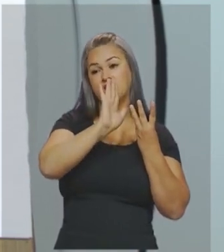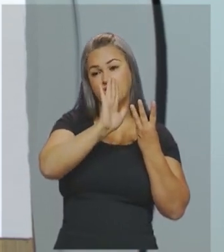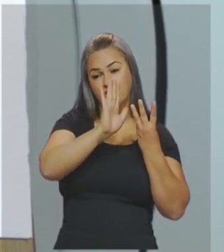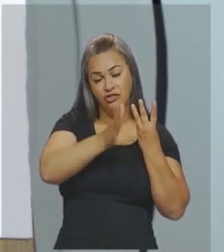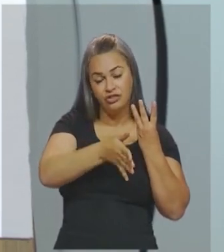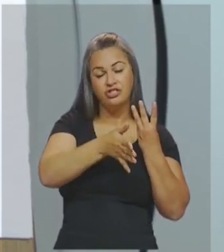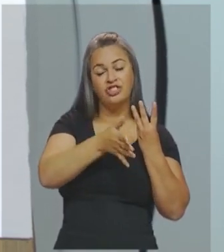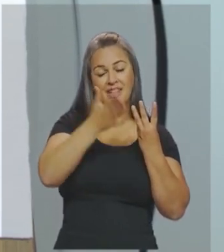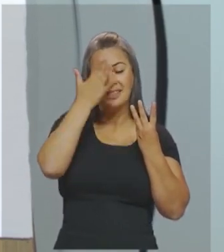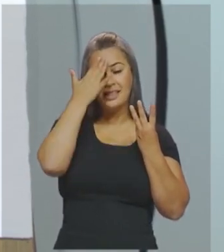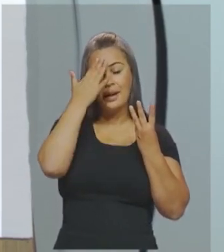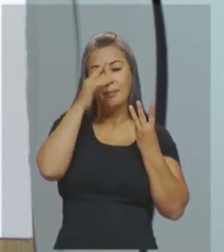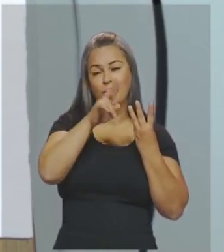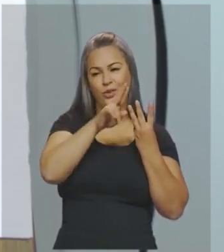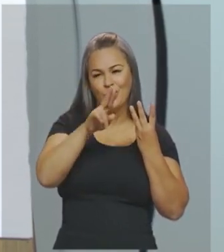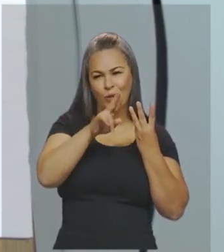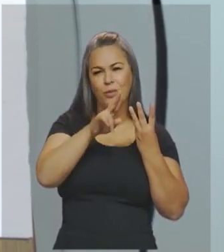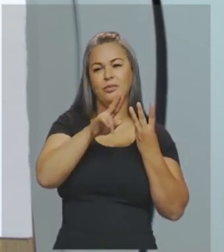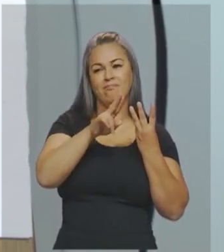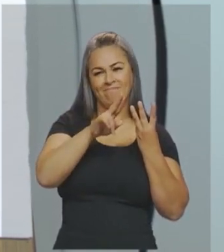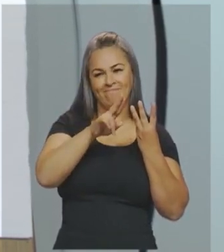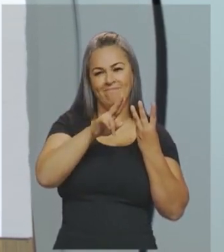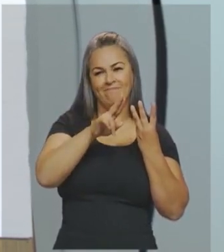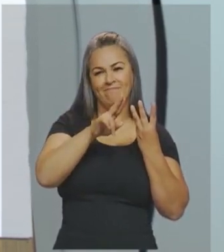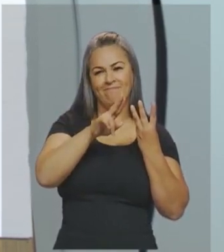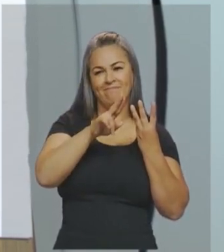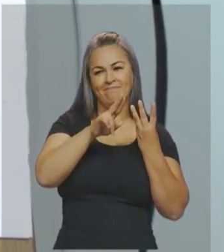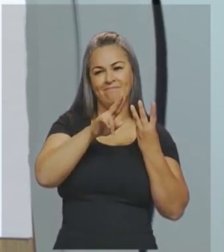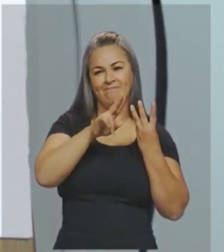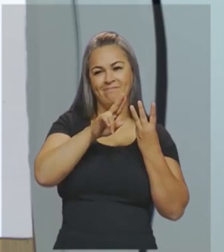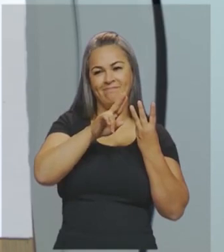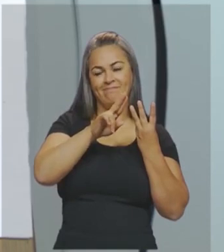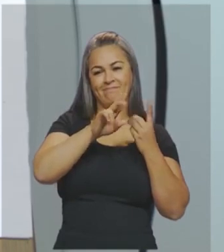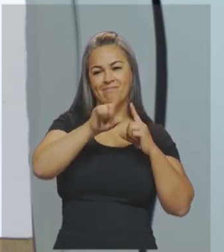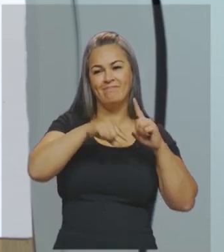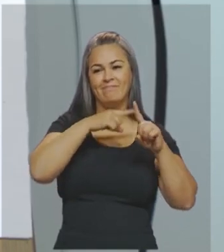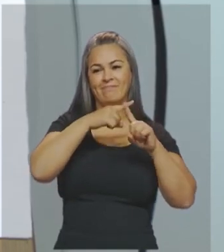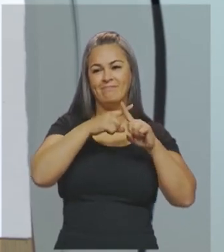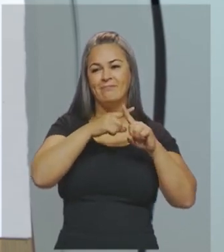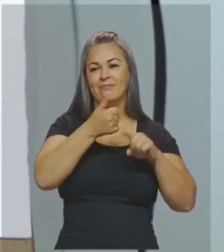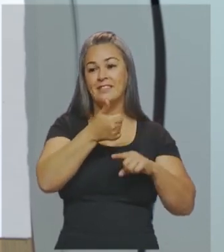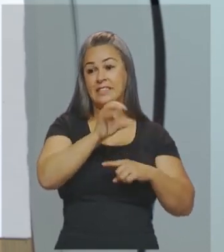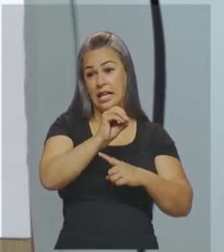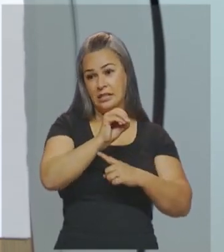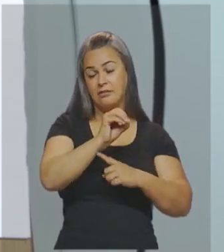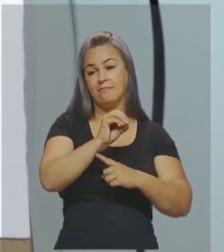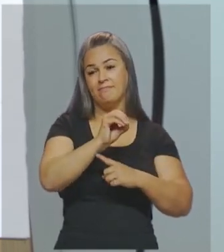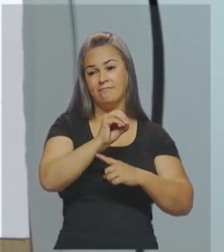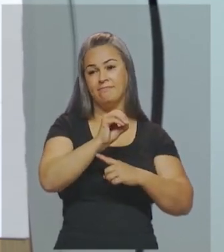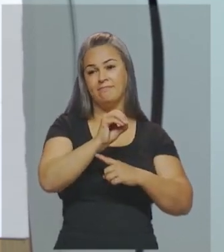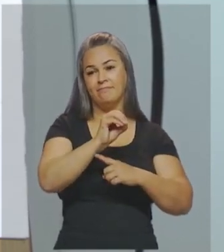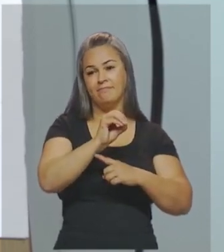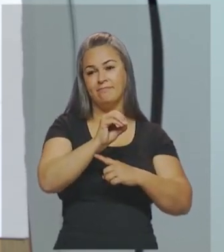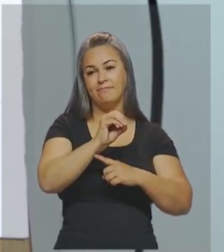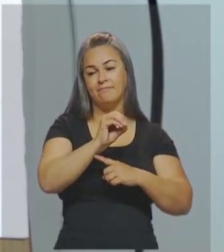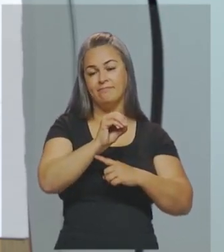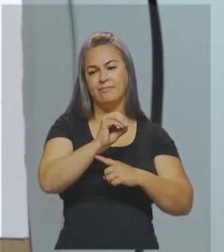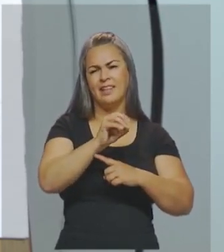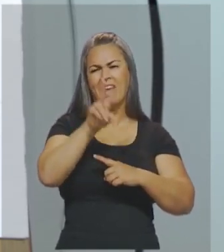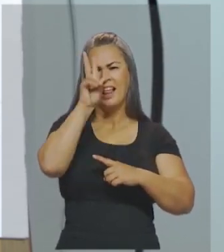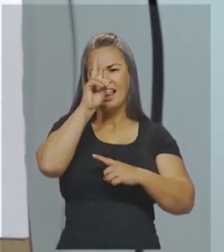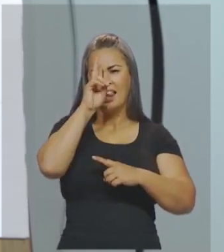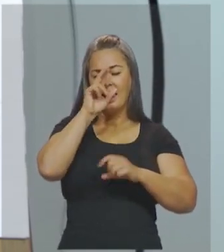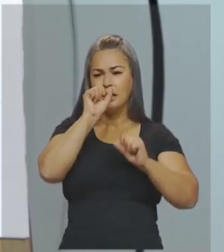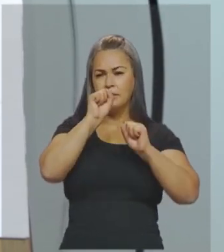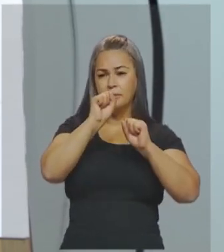da palavra que fala dezena, ou seja, lembra 10. Que no caso, você lembra que a gente podia agrupar,